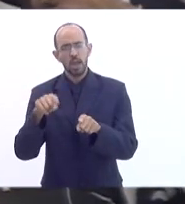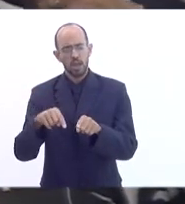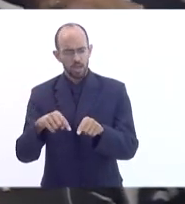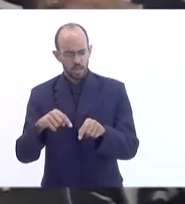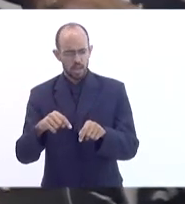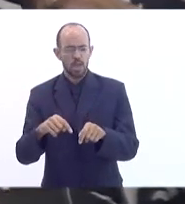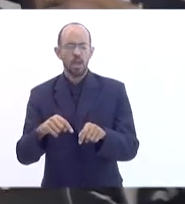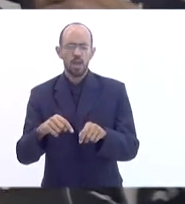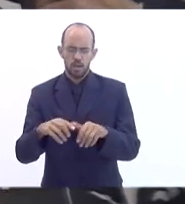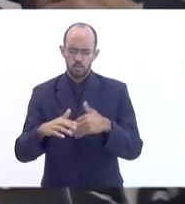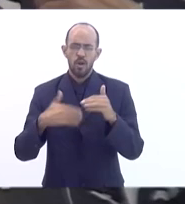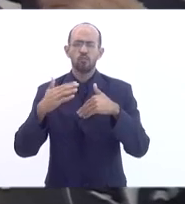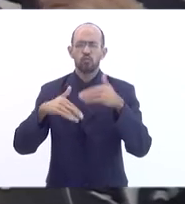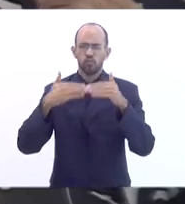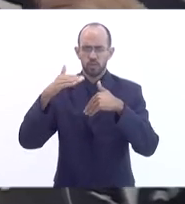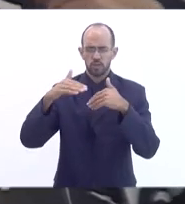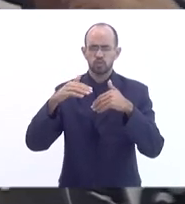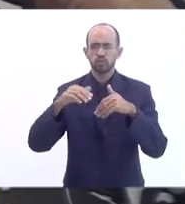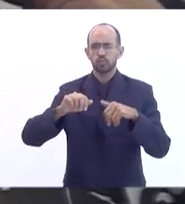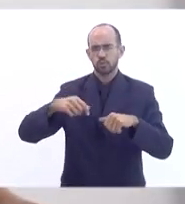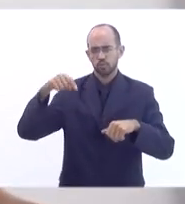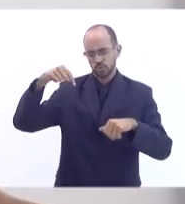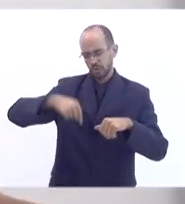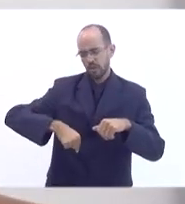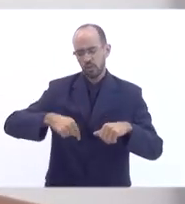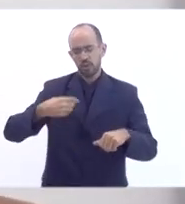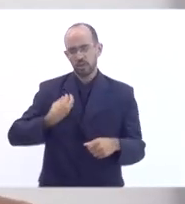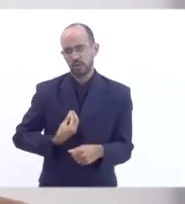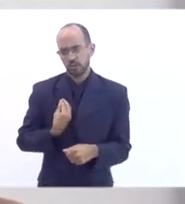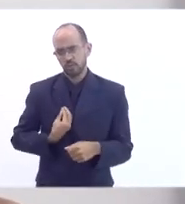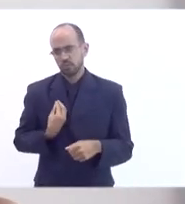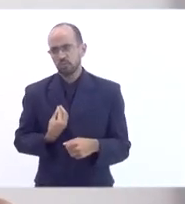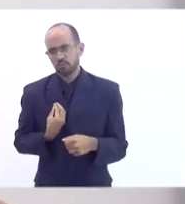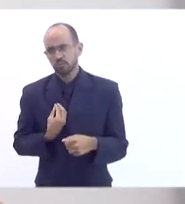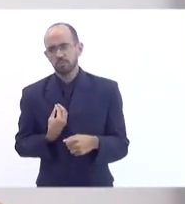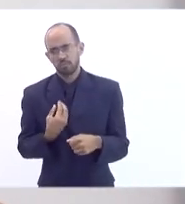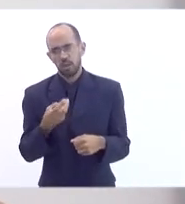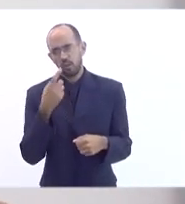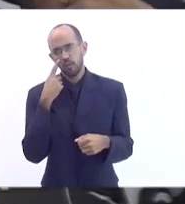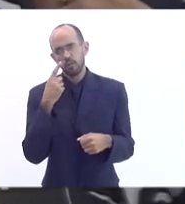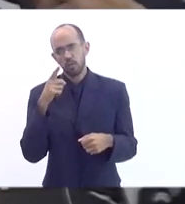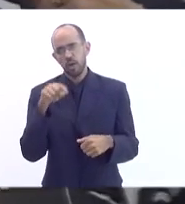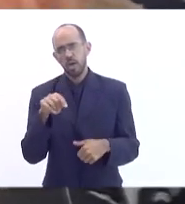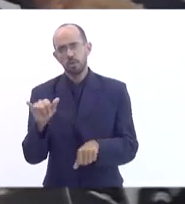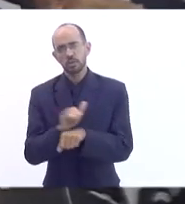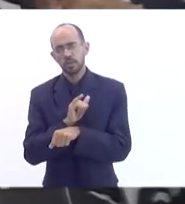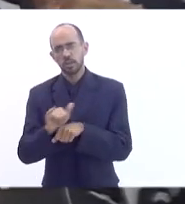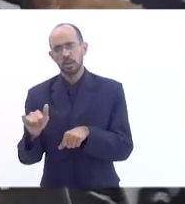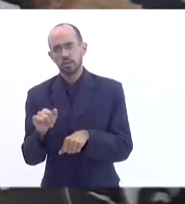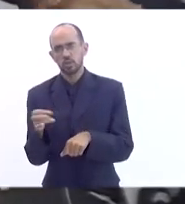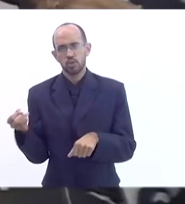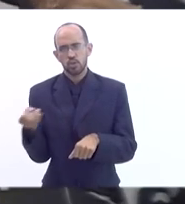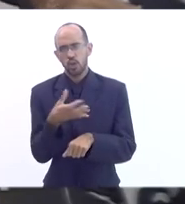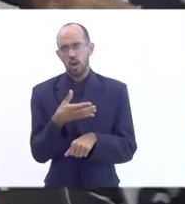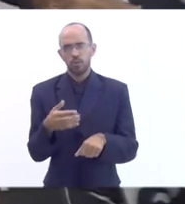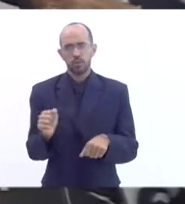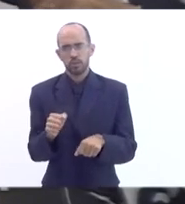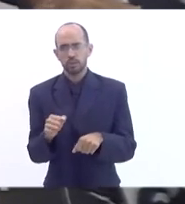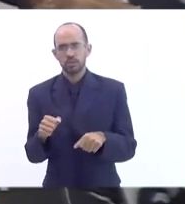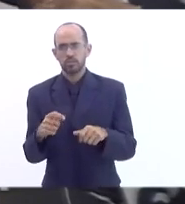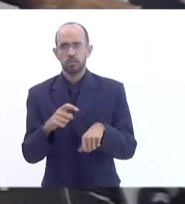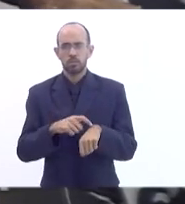no dia da votação participaram Mas elas servem para ser uma nova um novo instrumento mas nova ferramenta nesse processo de